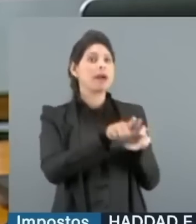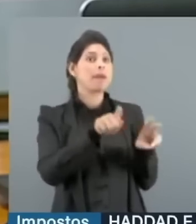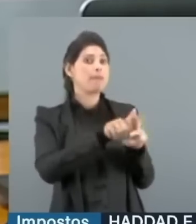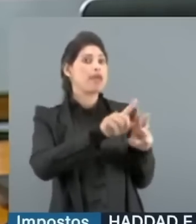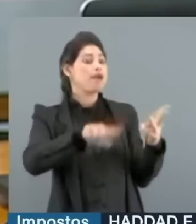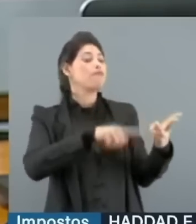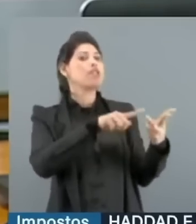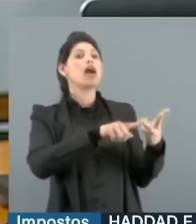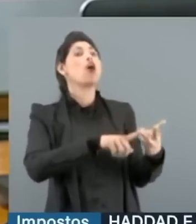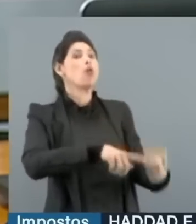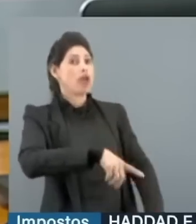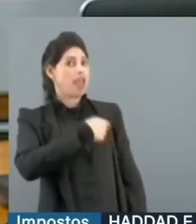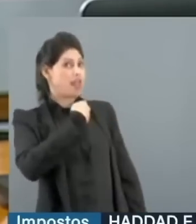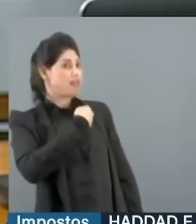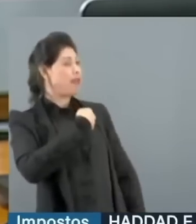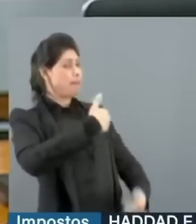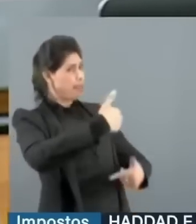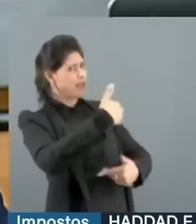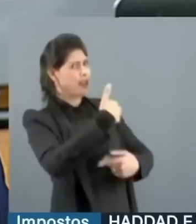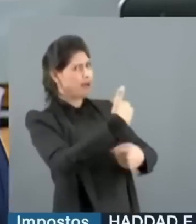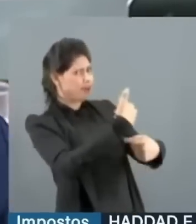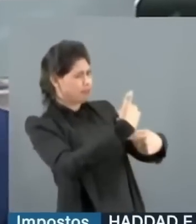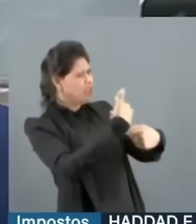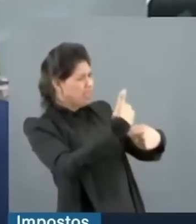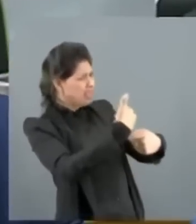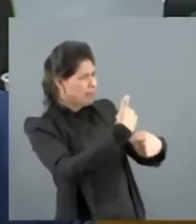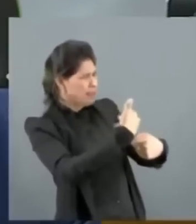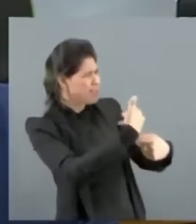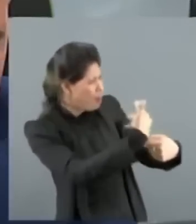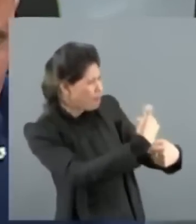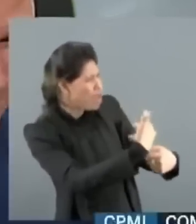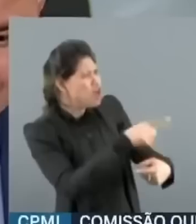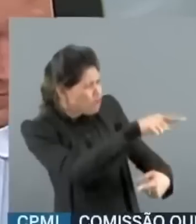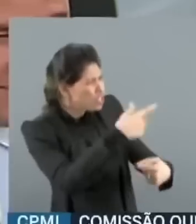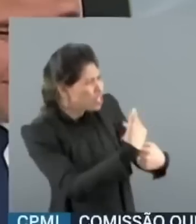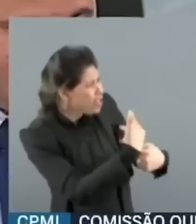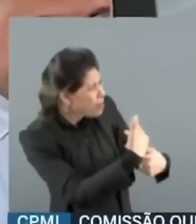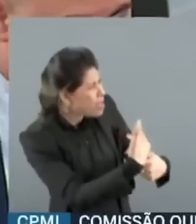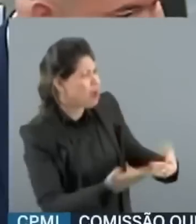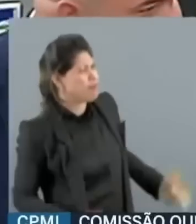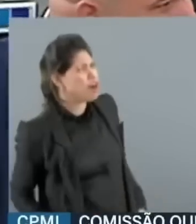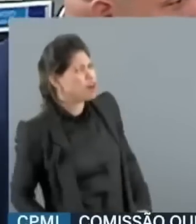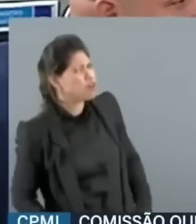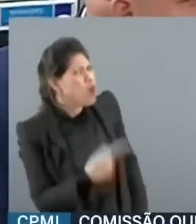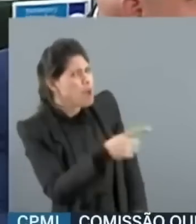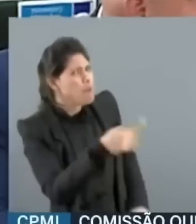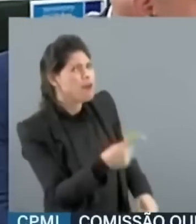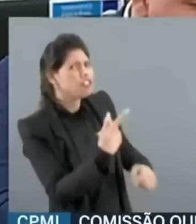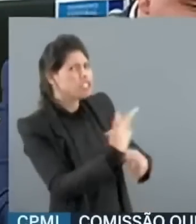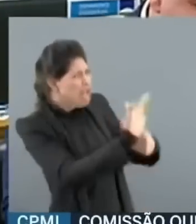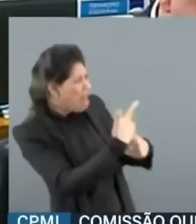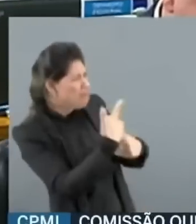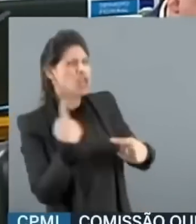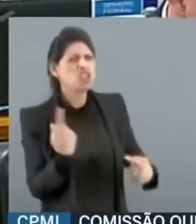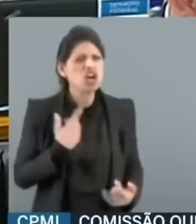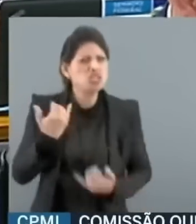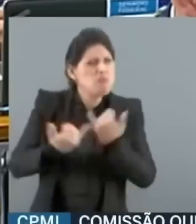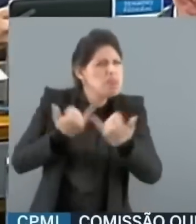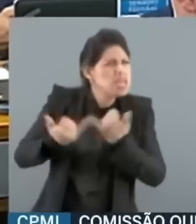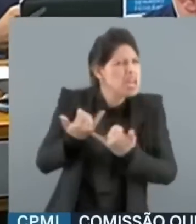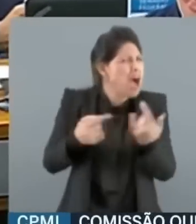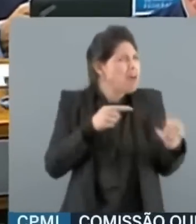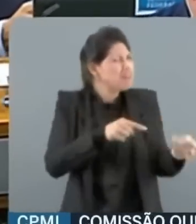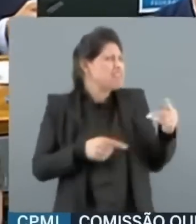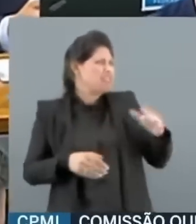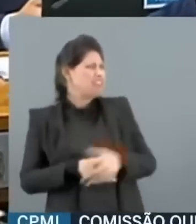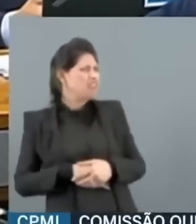deputado. Tá me achando bonito, deputado? É pra levar pra casa pra poder ficar me admirando depois? Esse papel de brincar aqui não cabe no Congresso